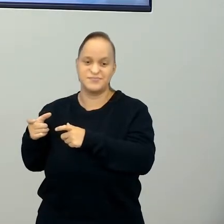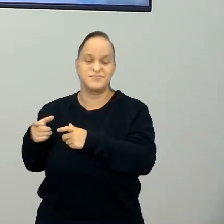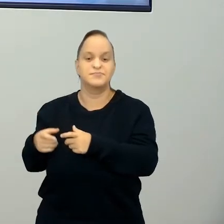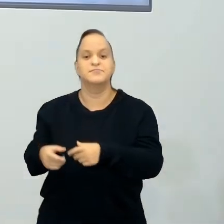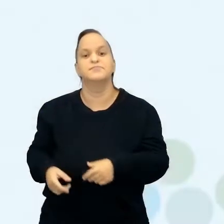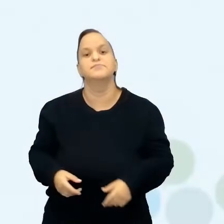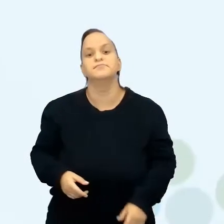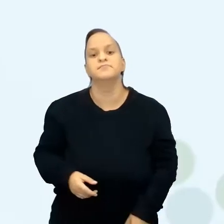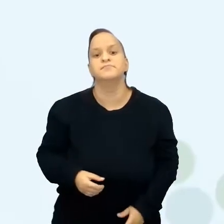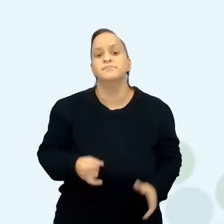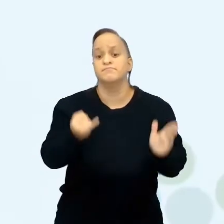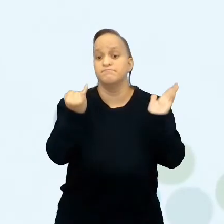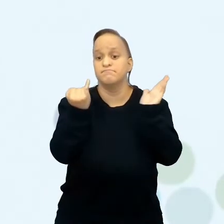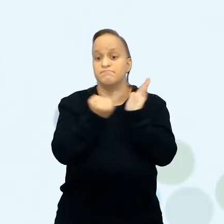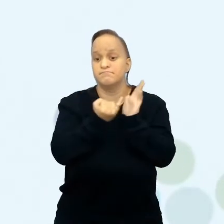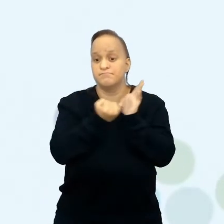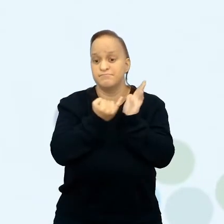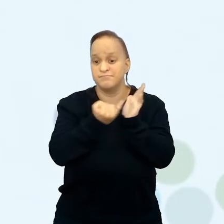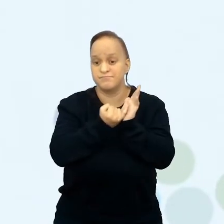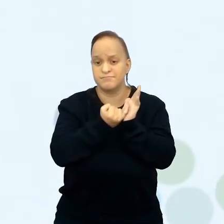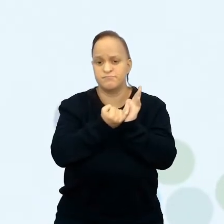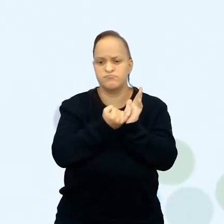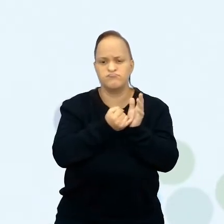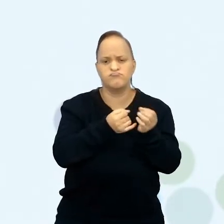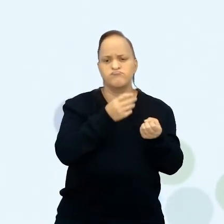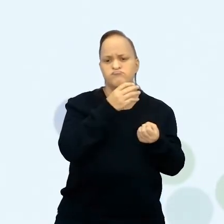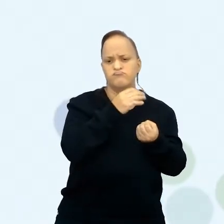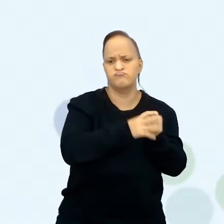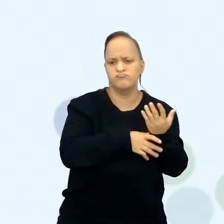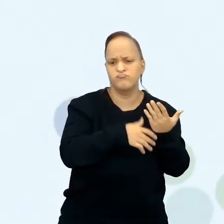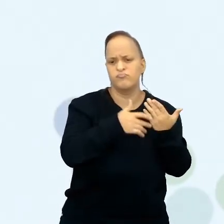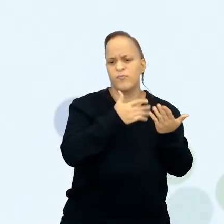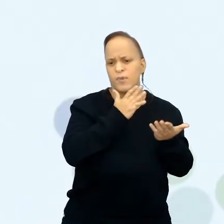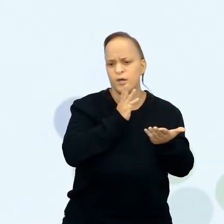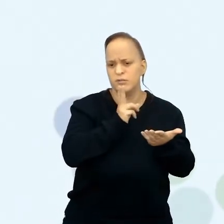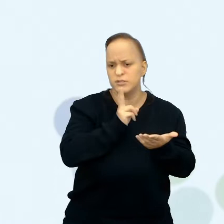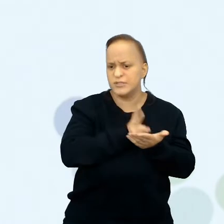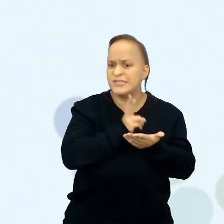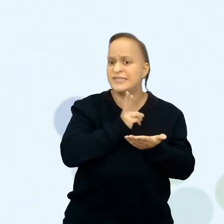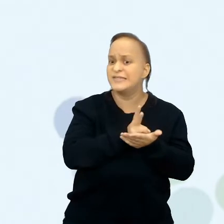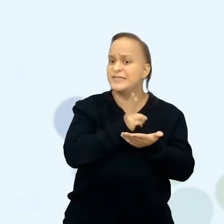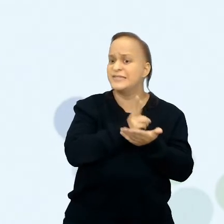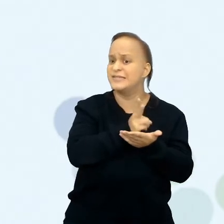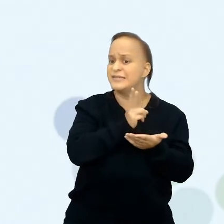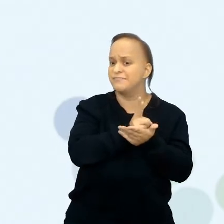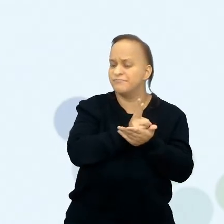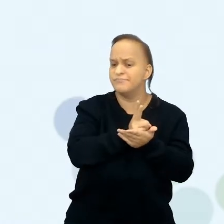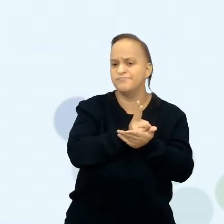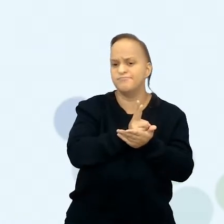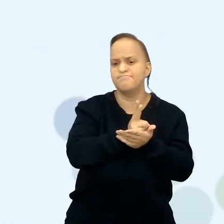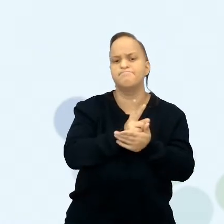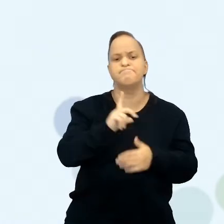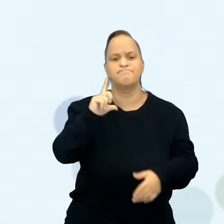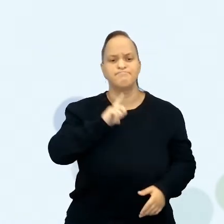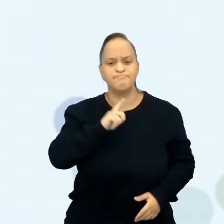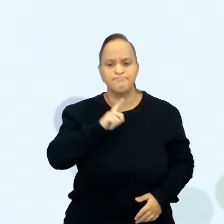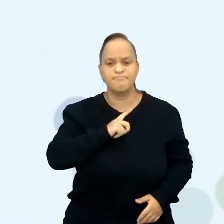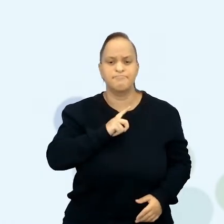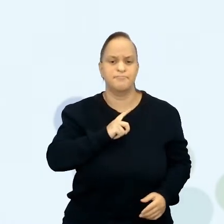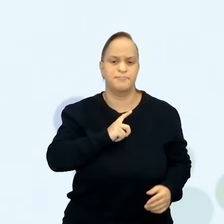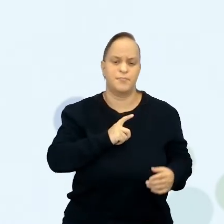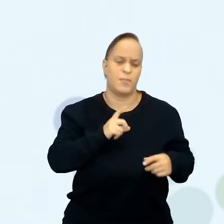a identidade, ela é uma construção contínua. Tem traços da nossa identidade que a gente não escolhe. Então, por